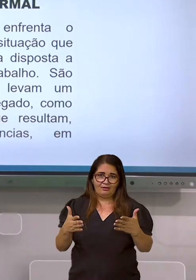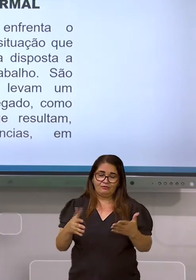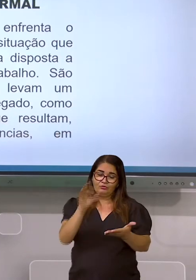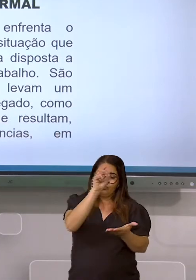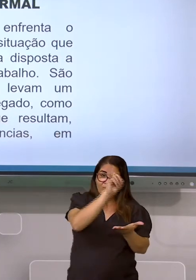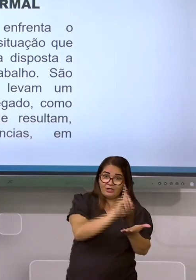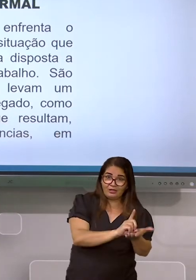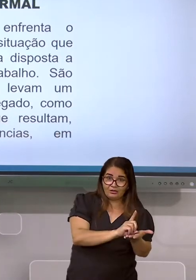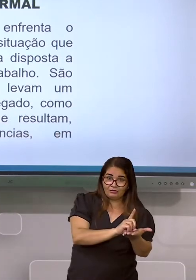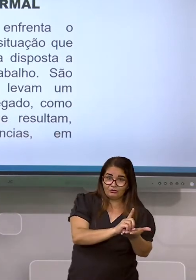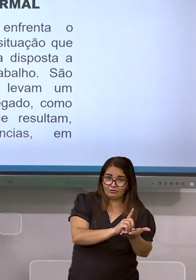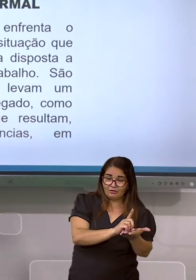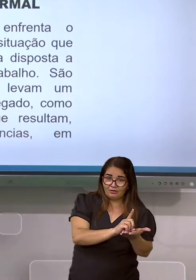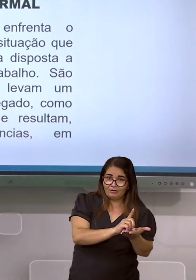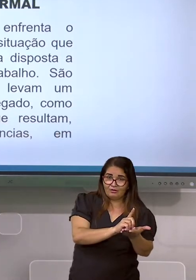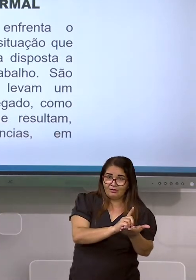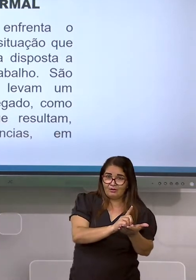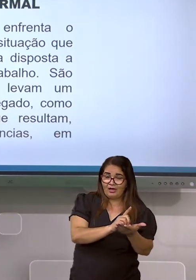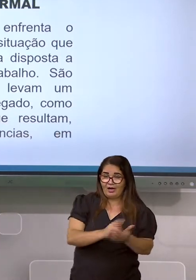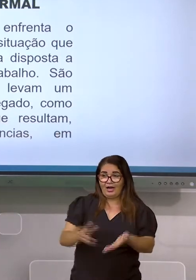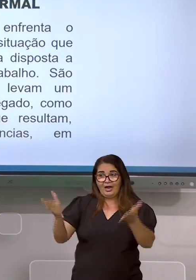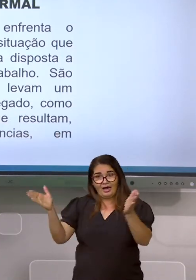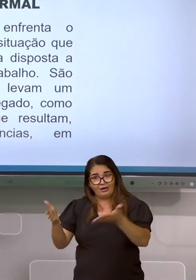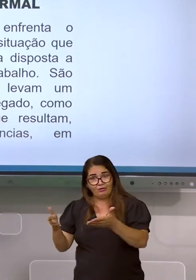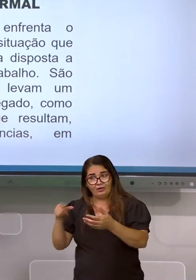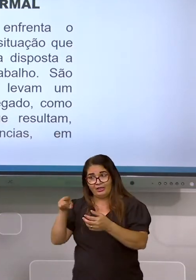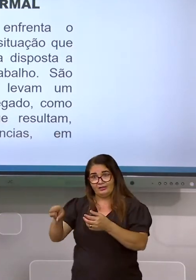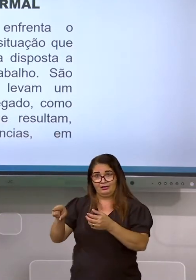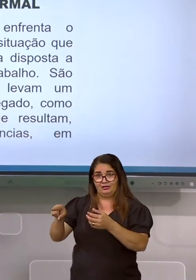lei. Eu não tenho as garantias.